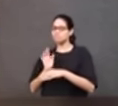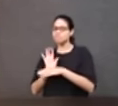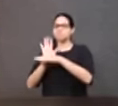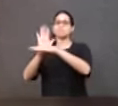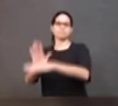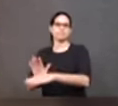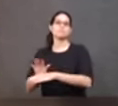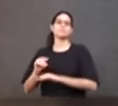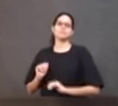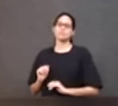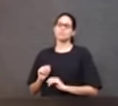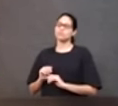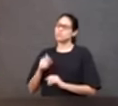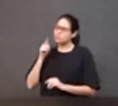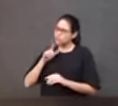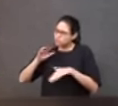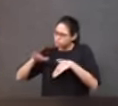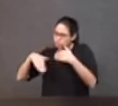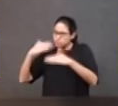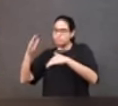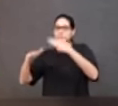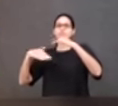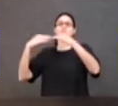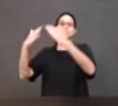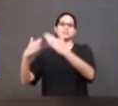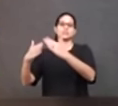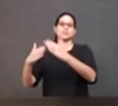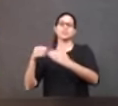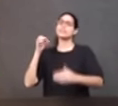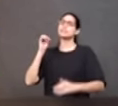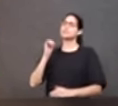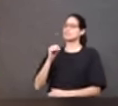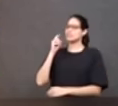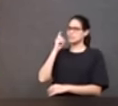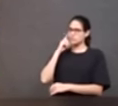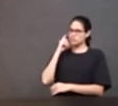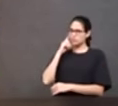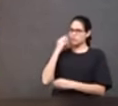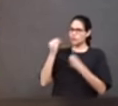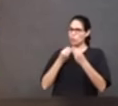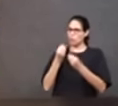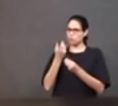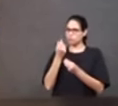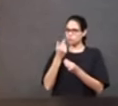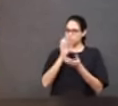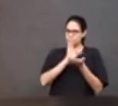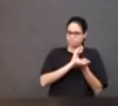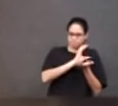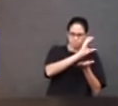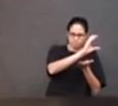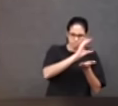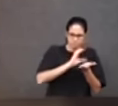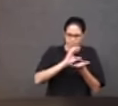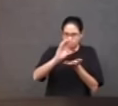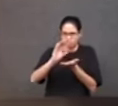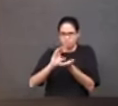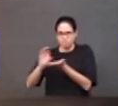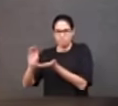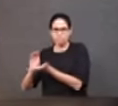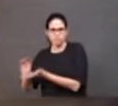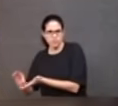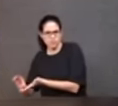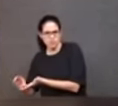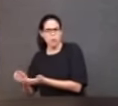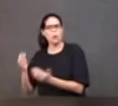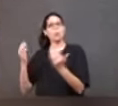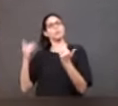permitiram avançar muito nos últimos anos. Se a gente olha o modelo de partilha de recursos da universidade hoje e